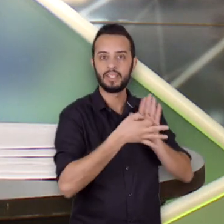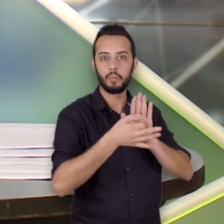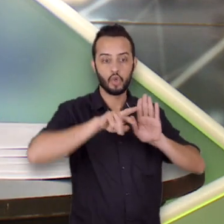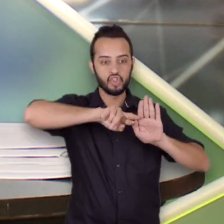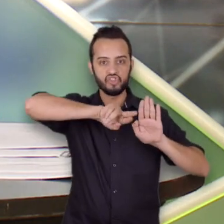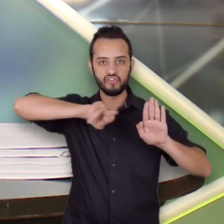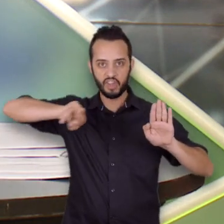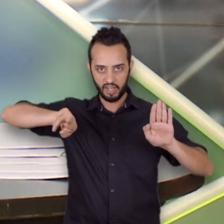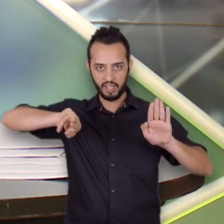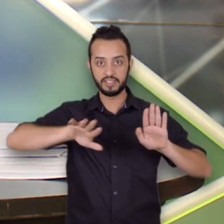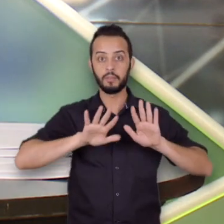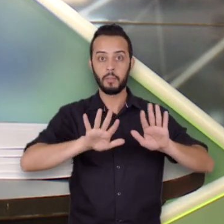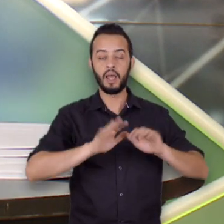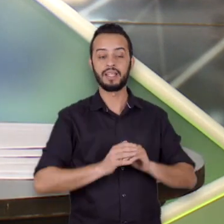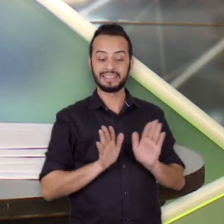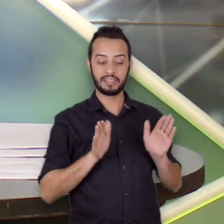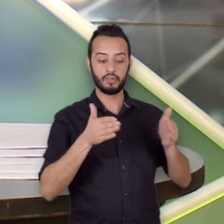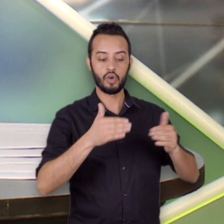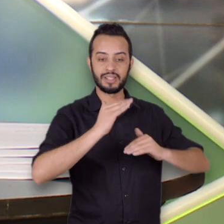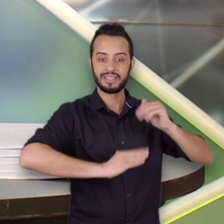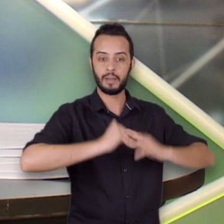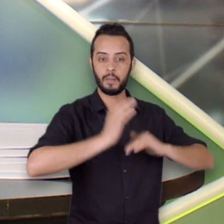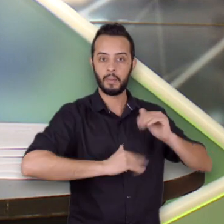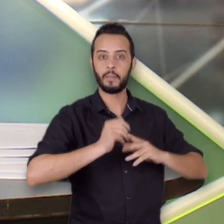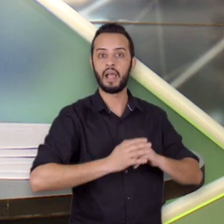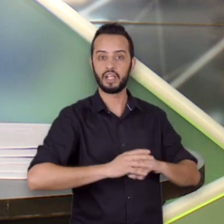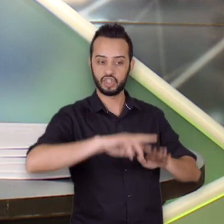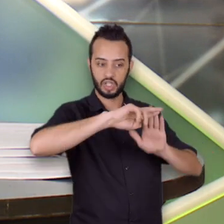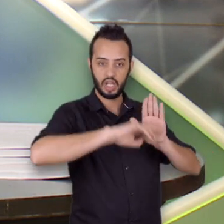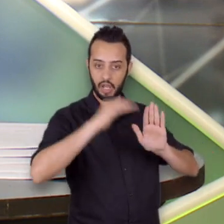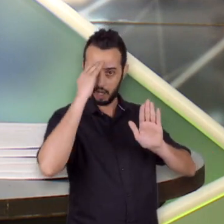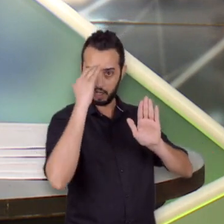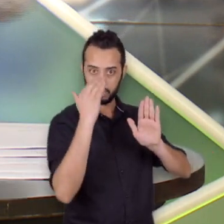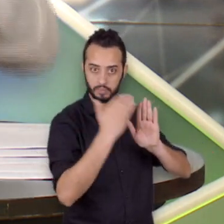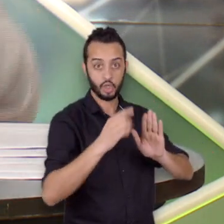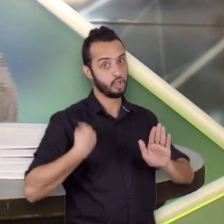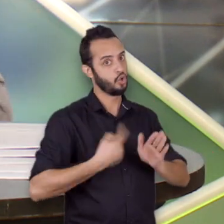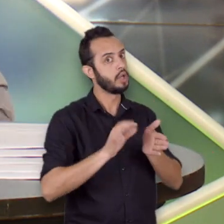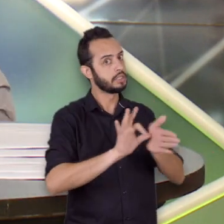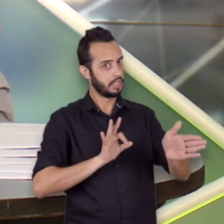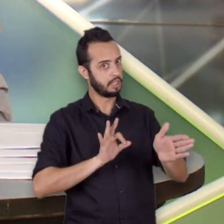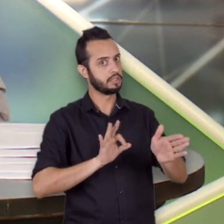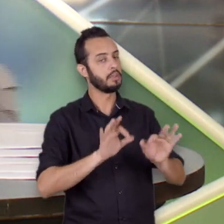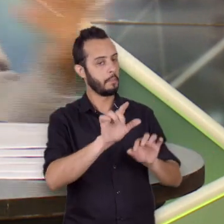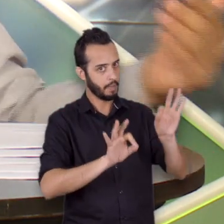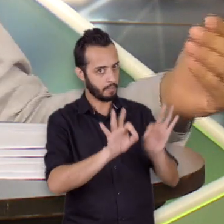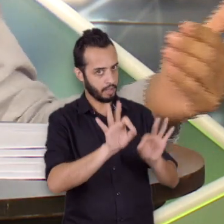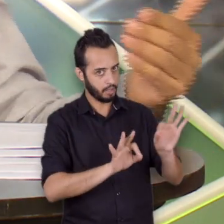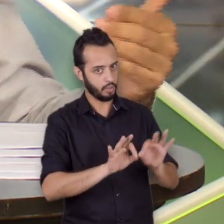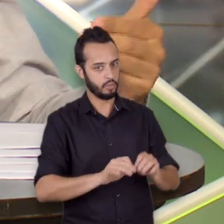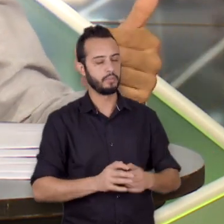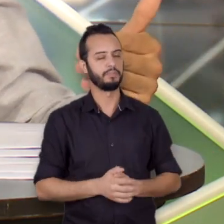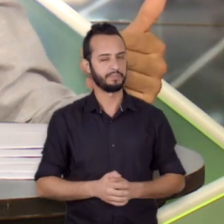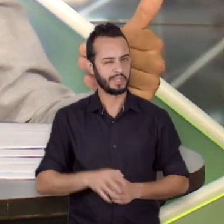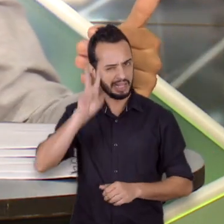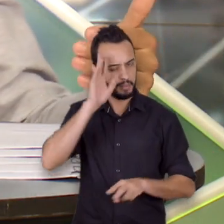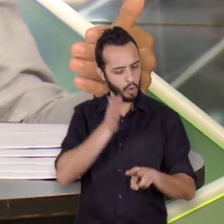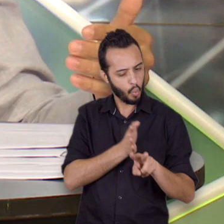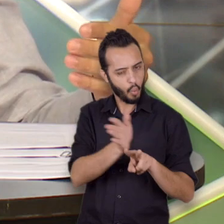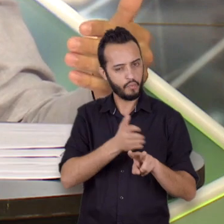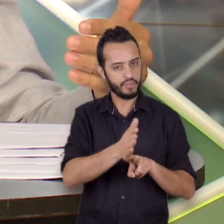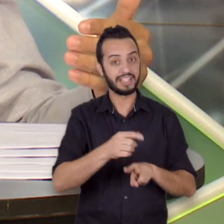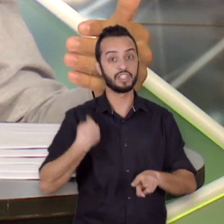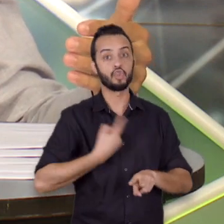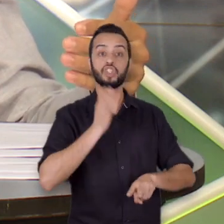opiniões e atuar no sentido de cumprir aquelas tarefas que nós determinamos com aquele viés que